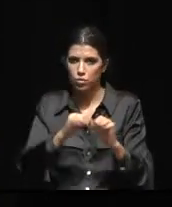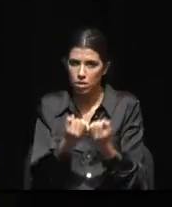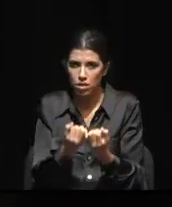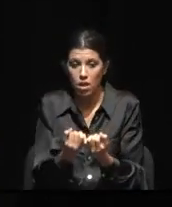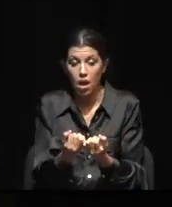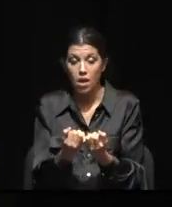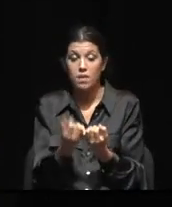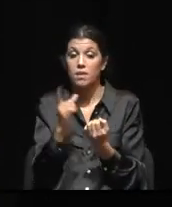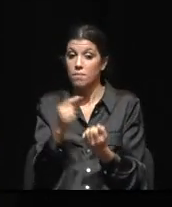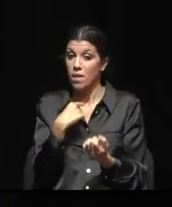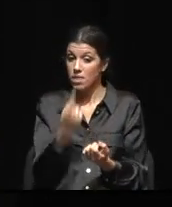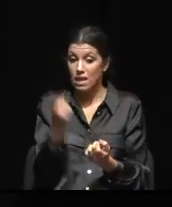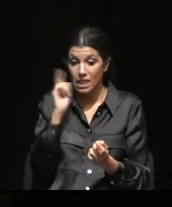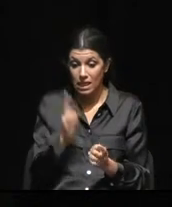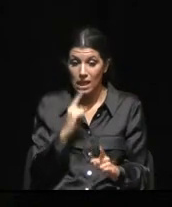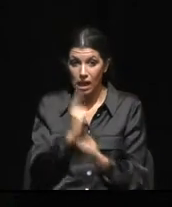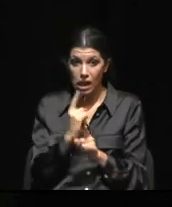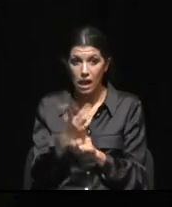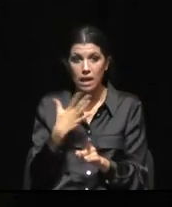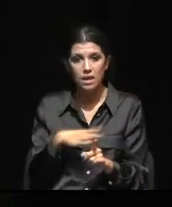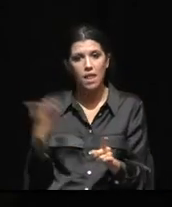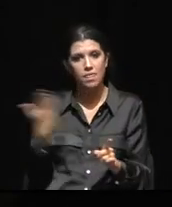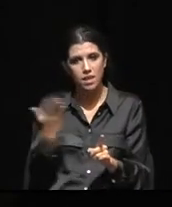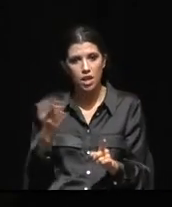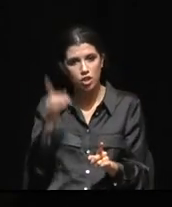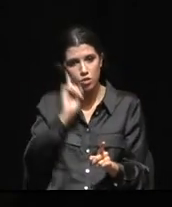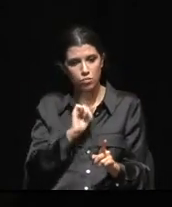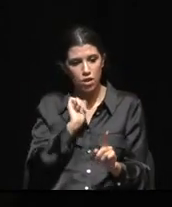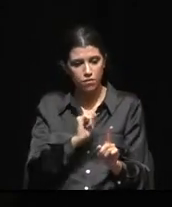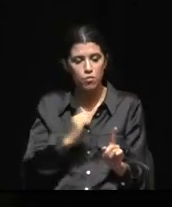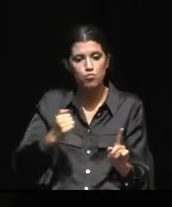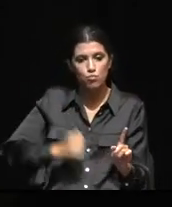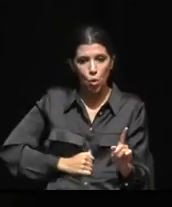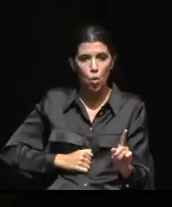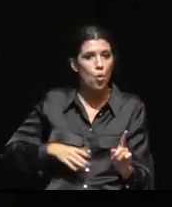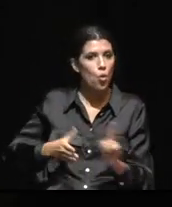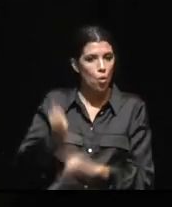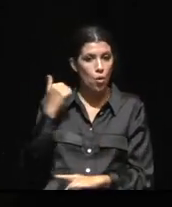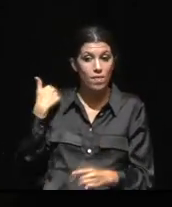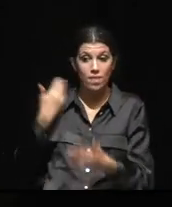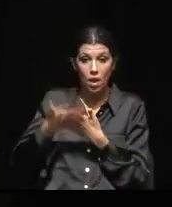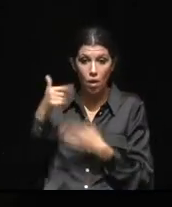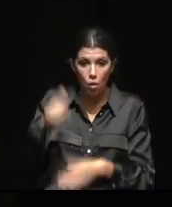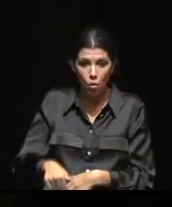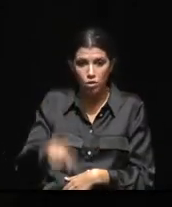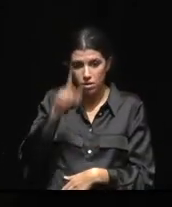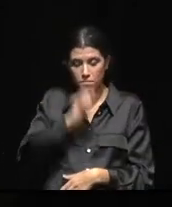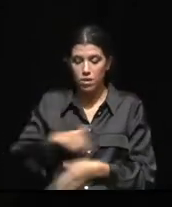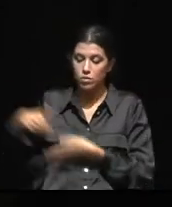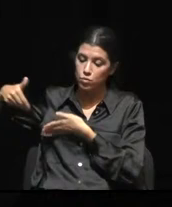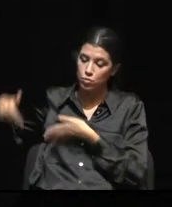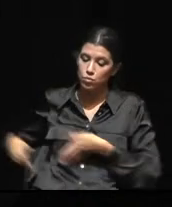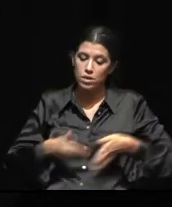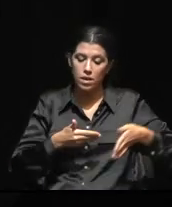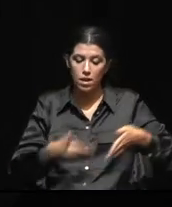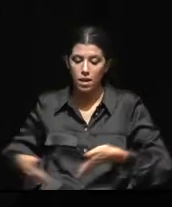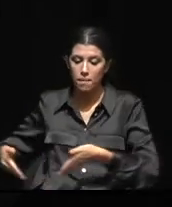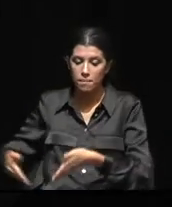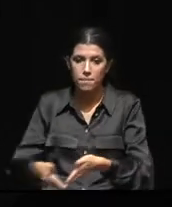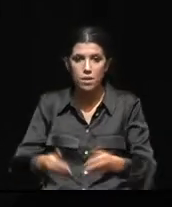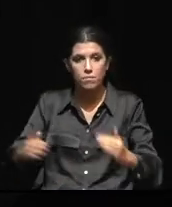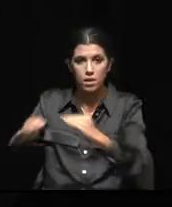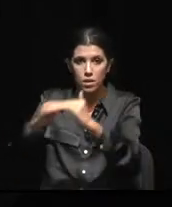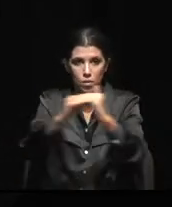sublinhamos ainda que este dia pretende Celebrar os direitos que as mulheres conquistaram até hoje Relembrando o caminho para a